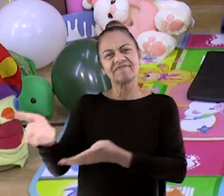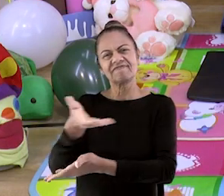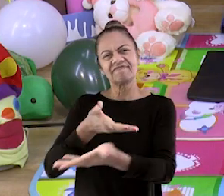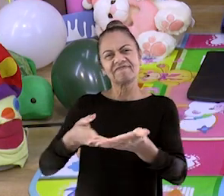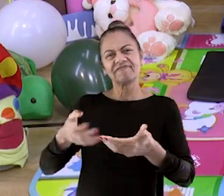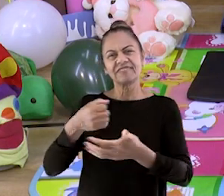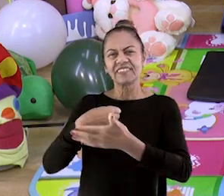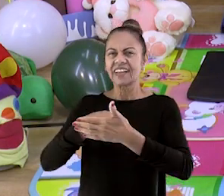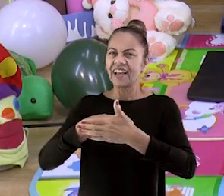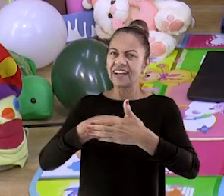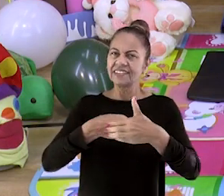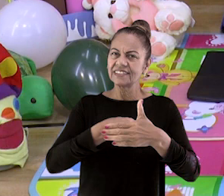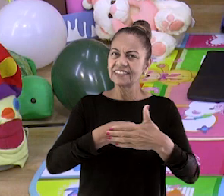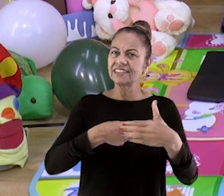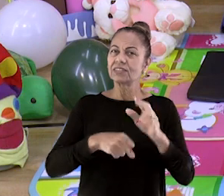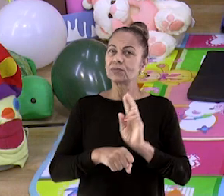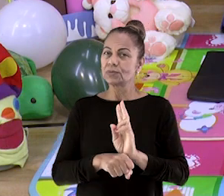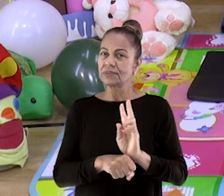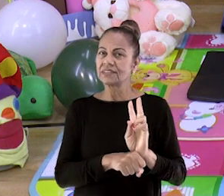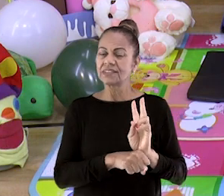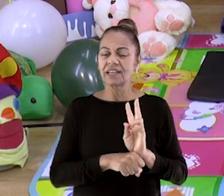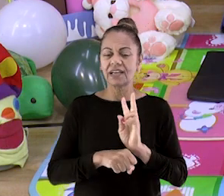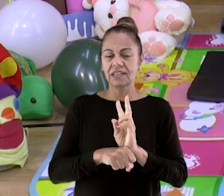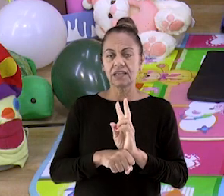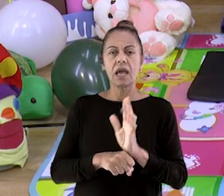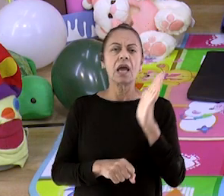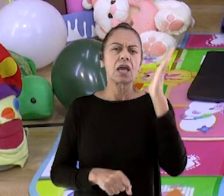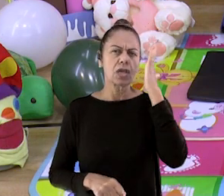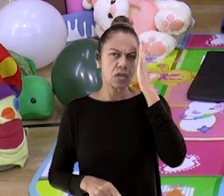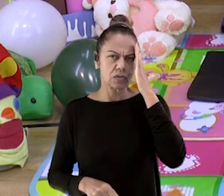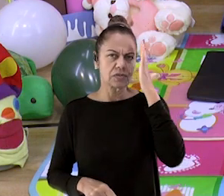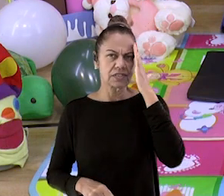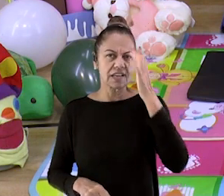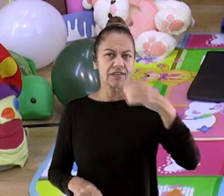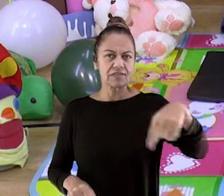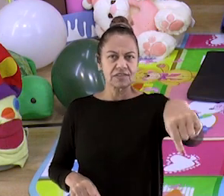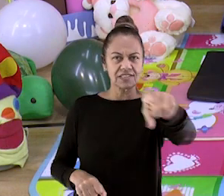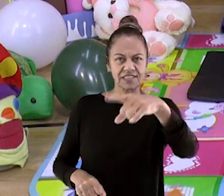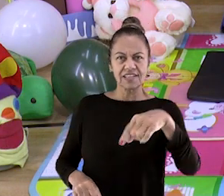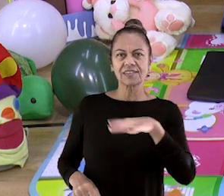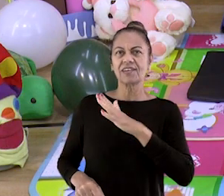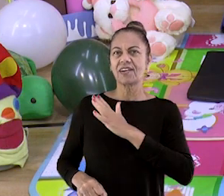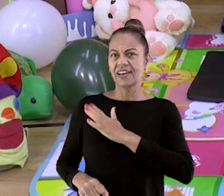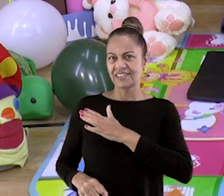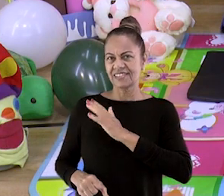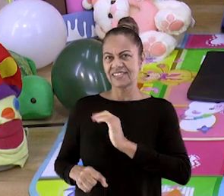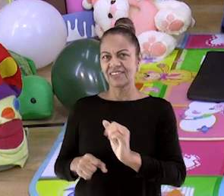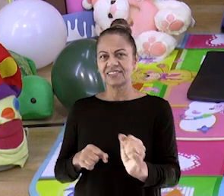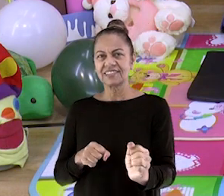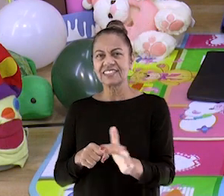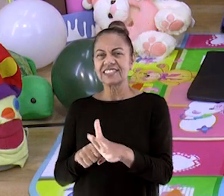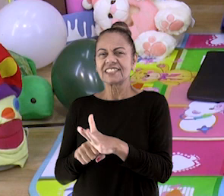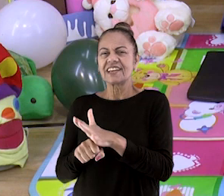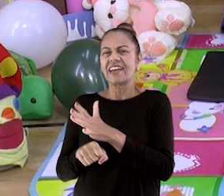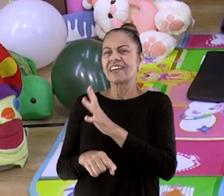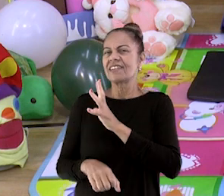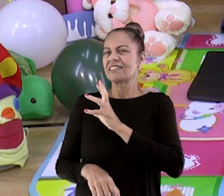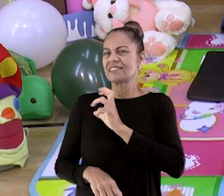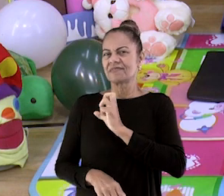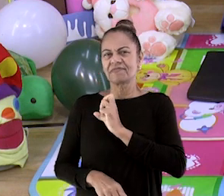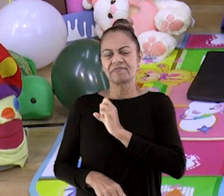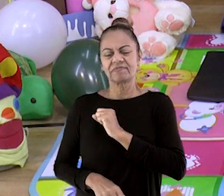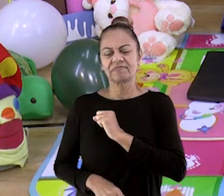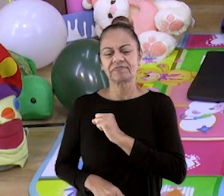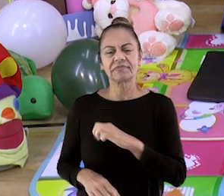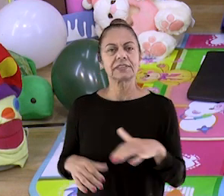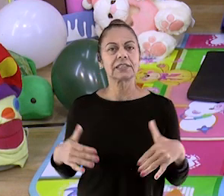eu sei que o coração de vocês está cheio de amor ah meus amigos e será